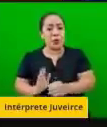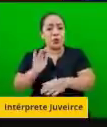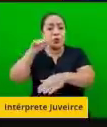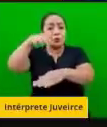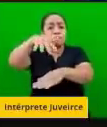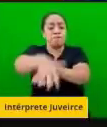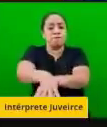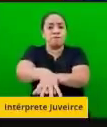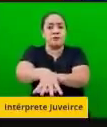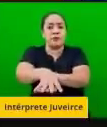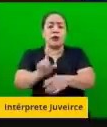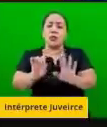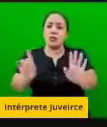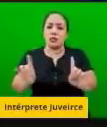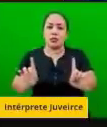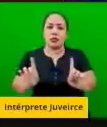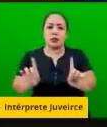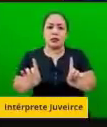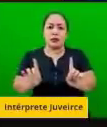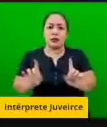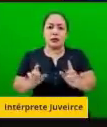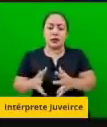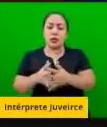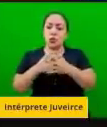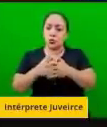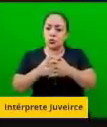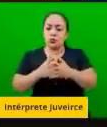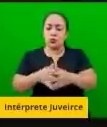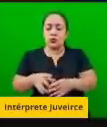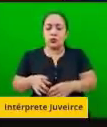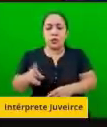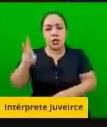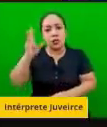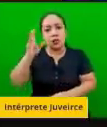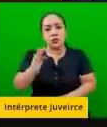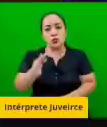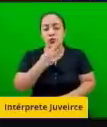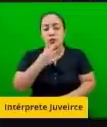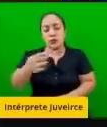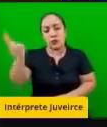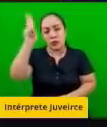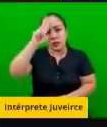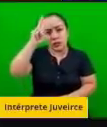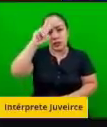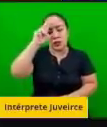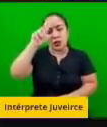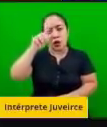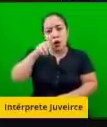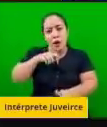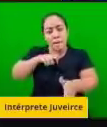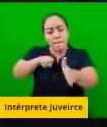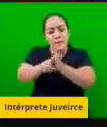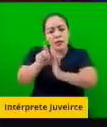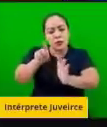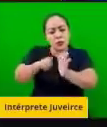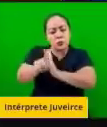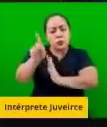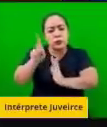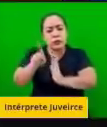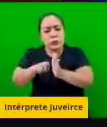sobrepor, desculpa, à construção dos conhecimentos históricos a partir do questionamento dessas fontes. Então,